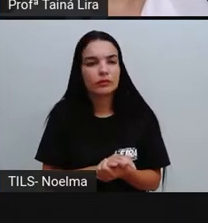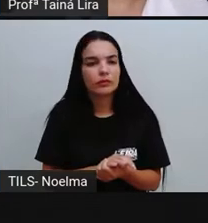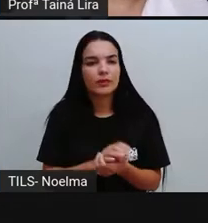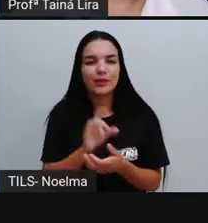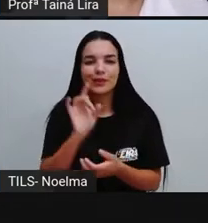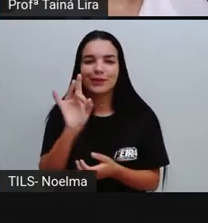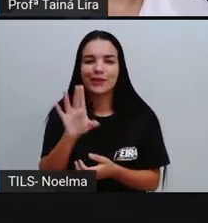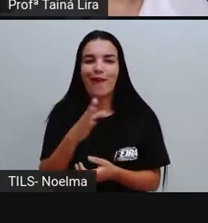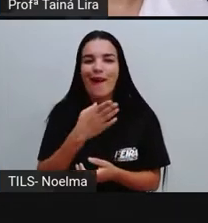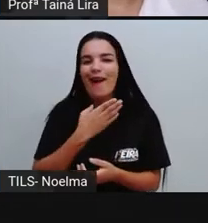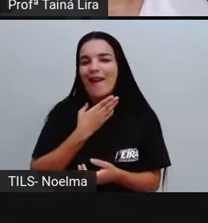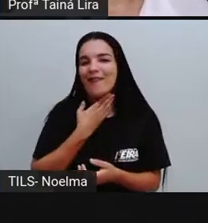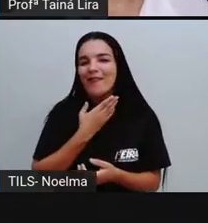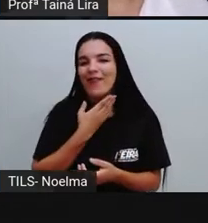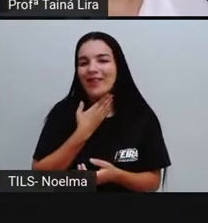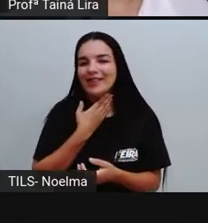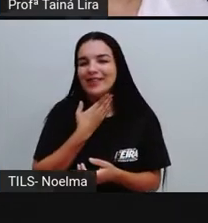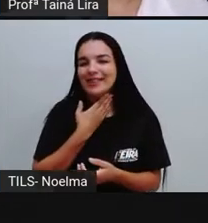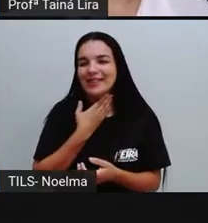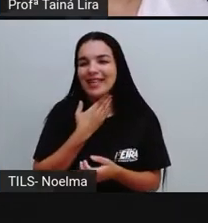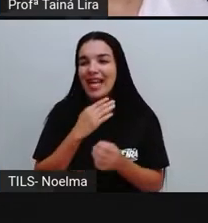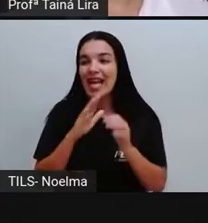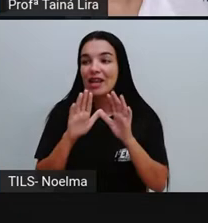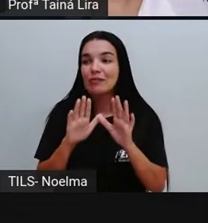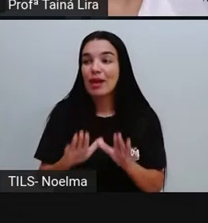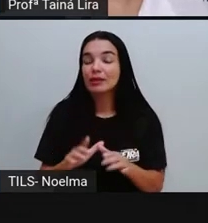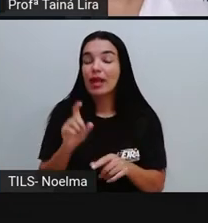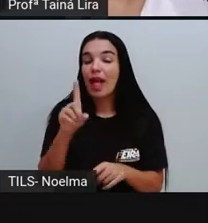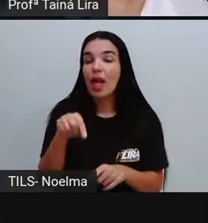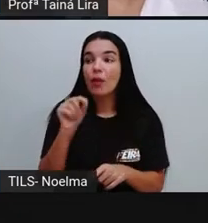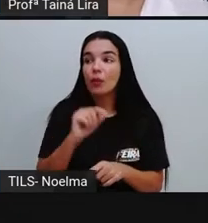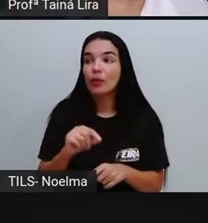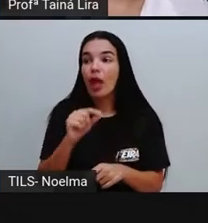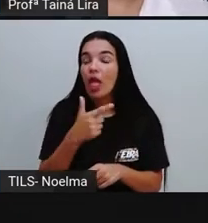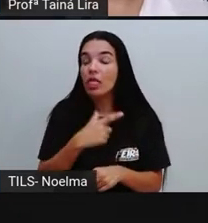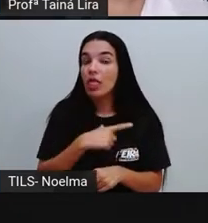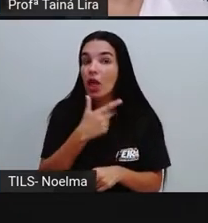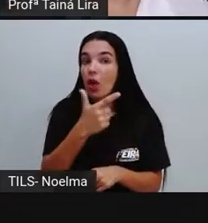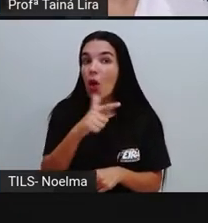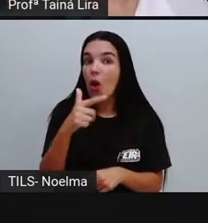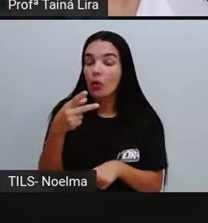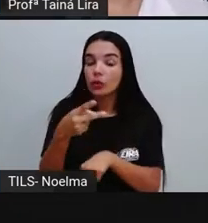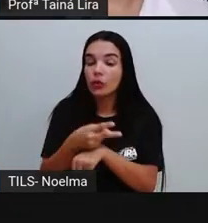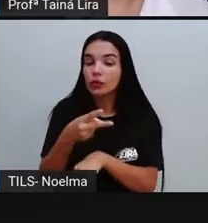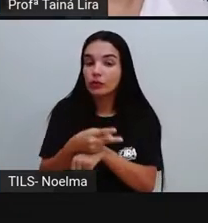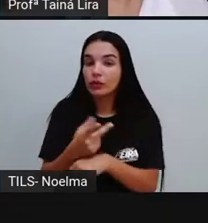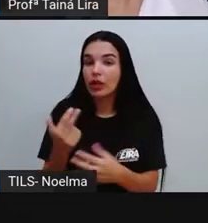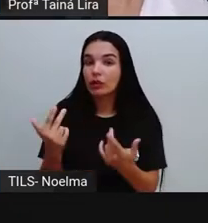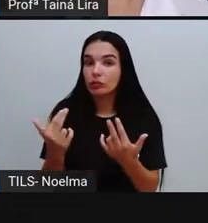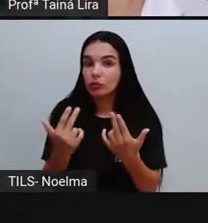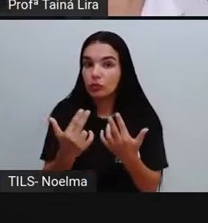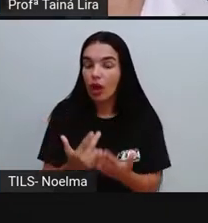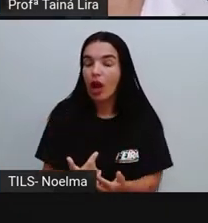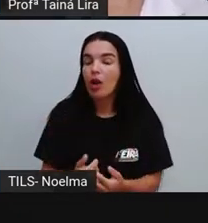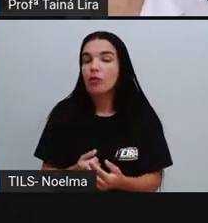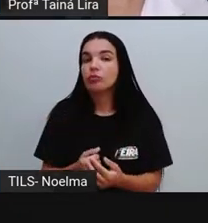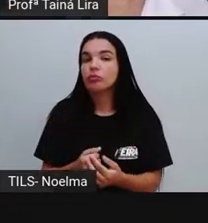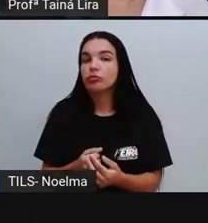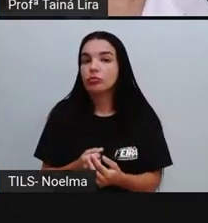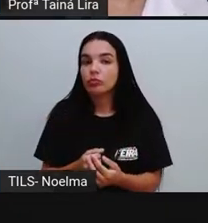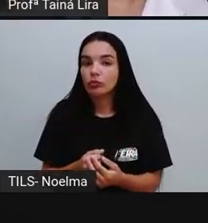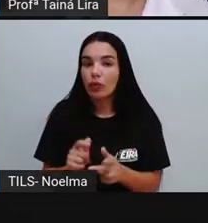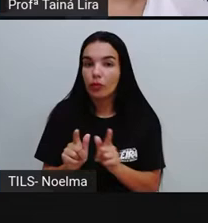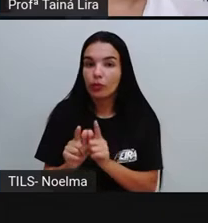A voz, né? Mas é como a Pro falou, tem outros vídeos aí desse mesmo grupo que